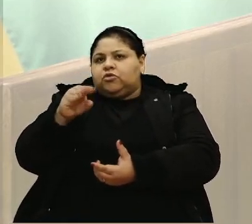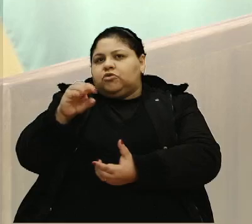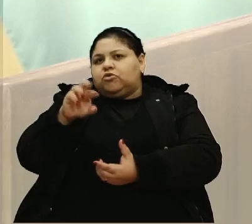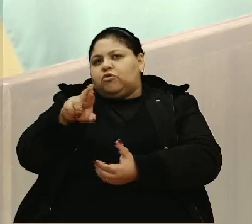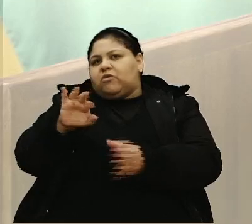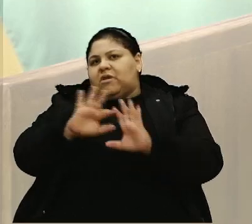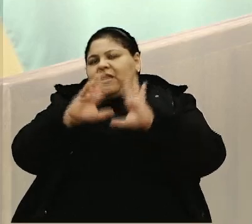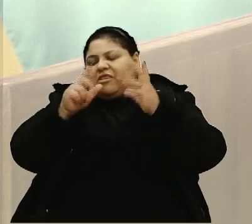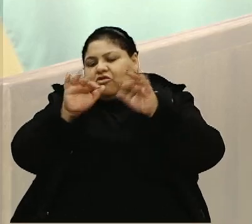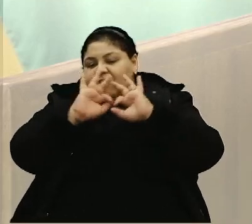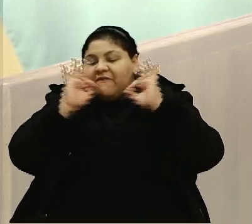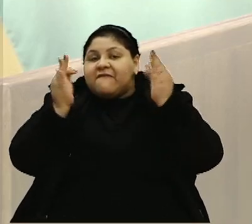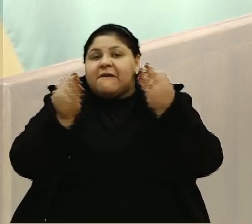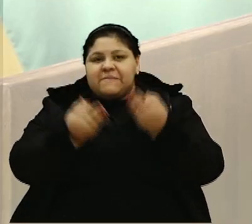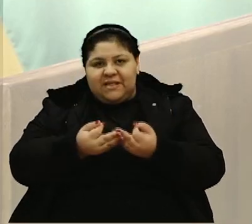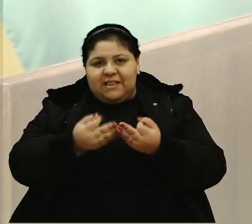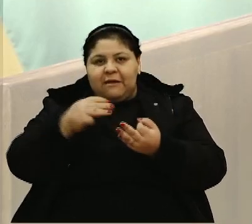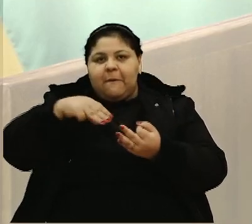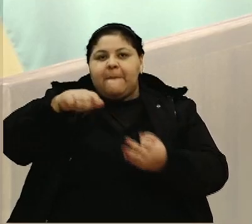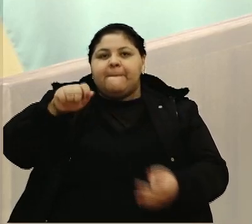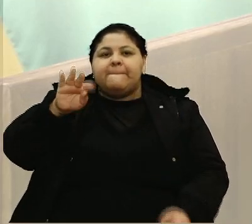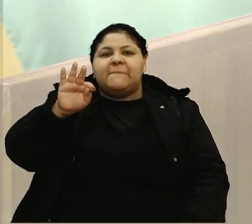família Matê,